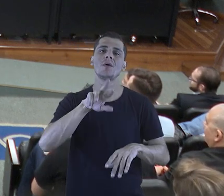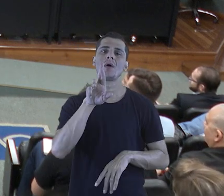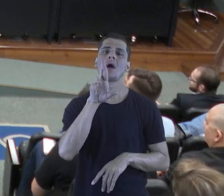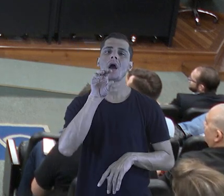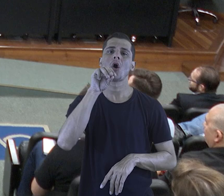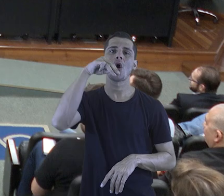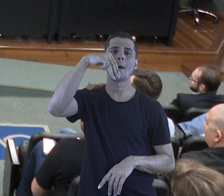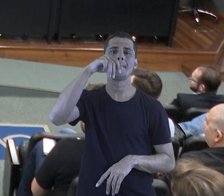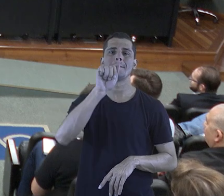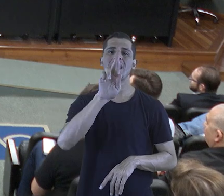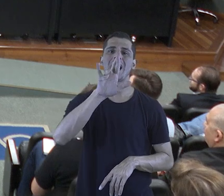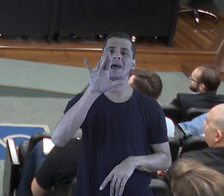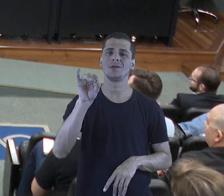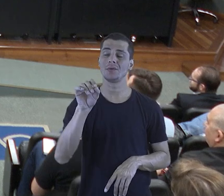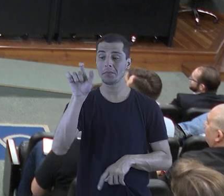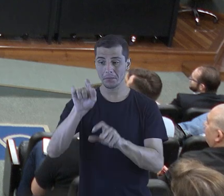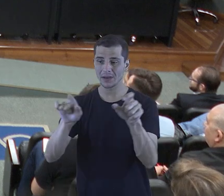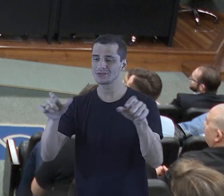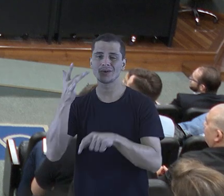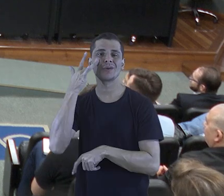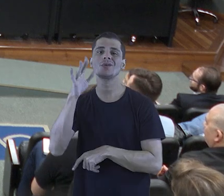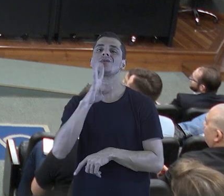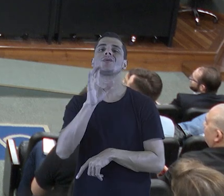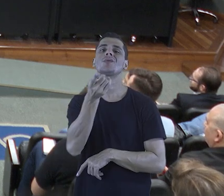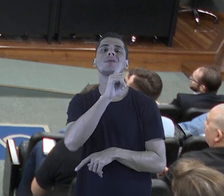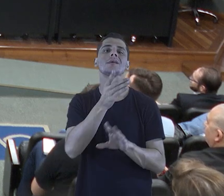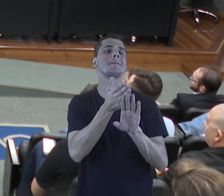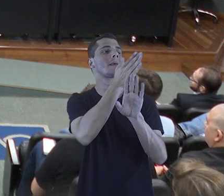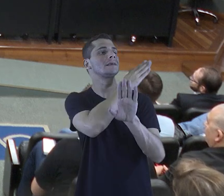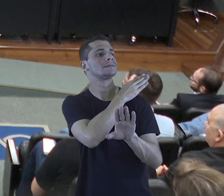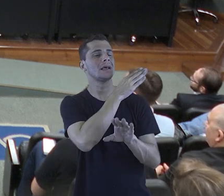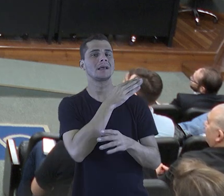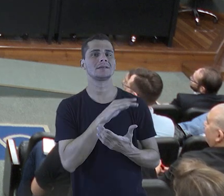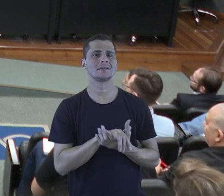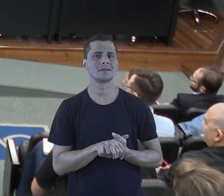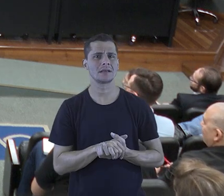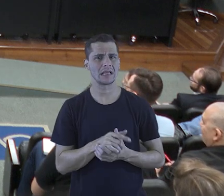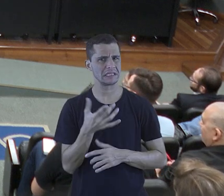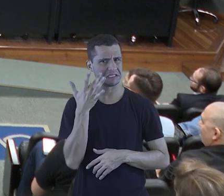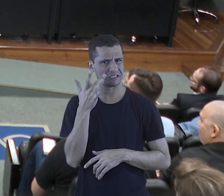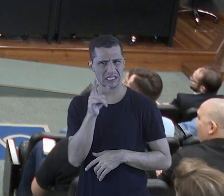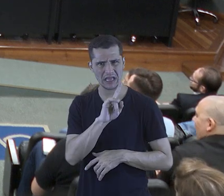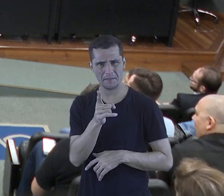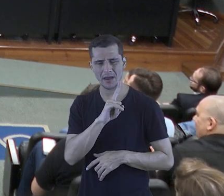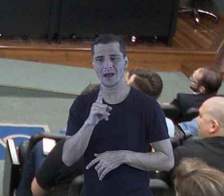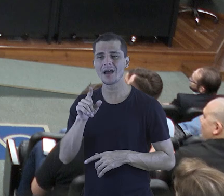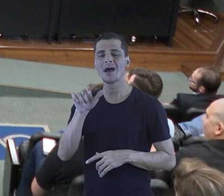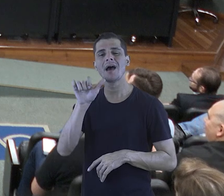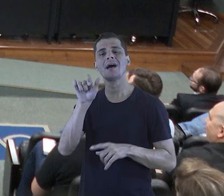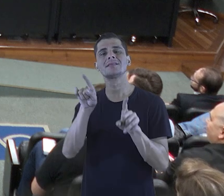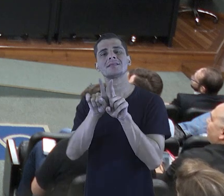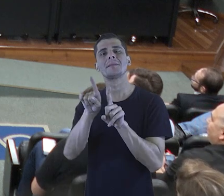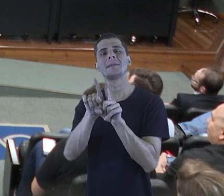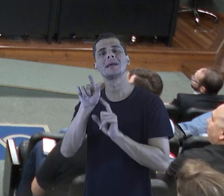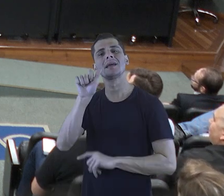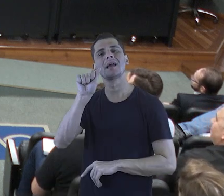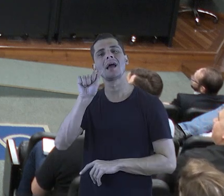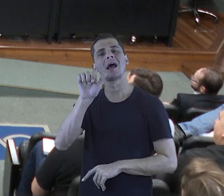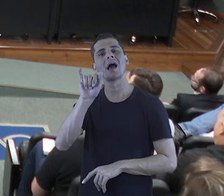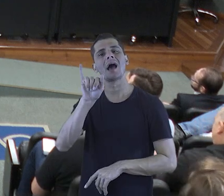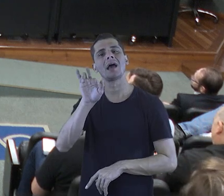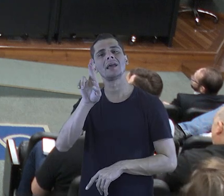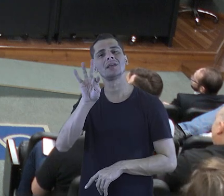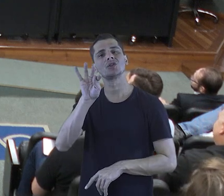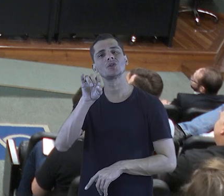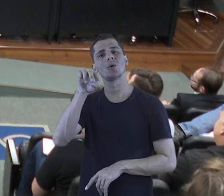Garrincha. Eu falo, sério que você não sabe quem é o Ayrton Senna? Não. Nunca chorou com a musiquinha? Não. Mas faz